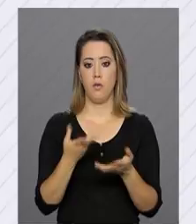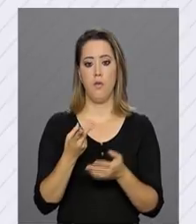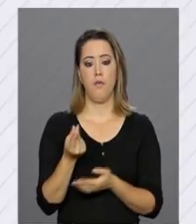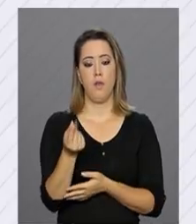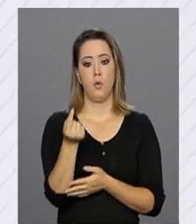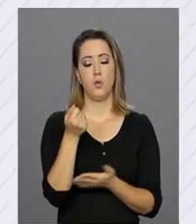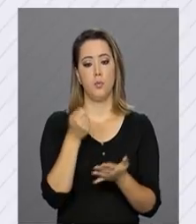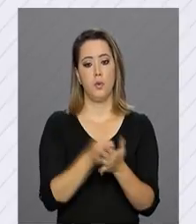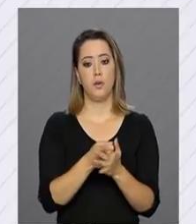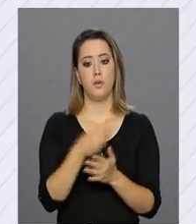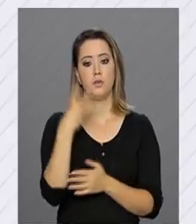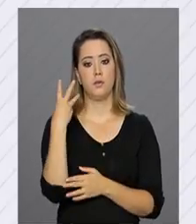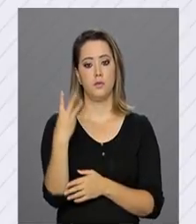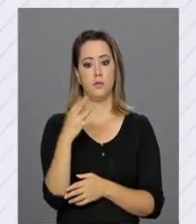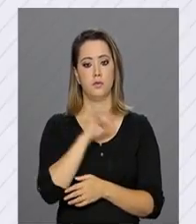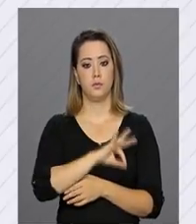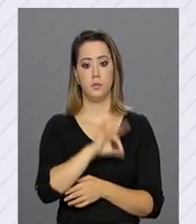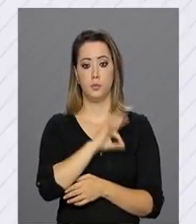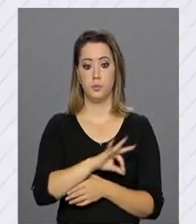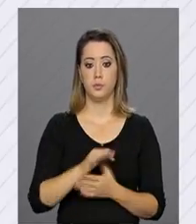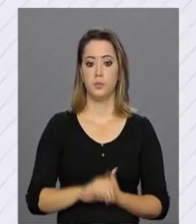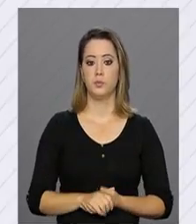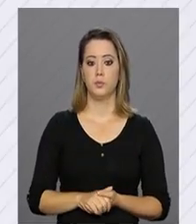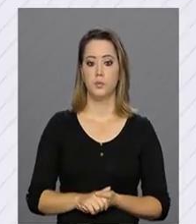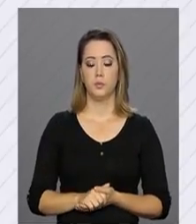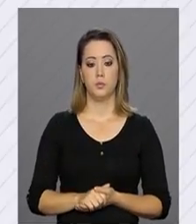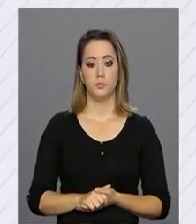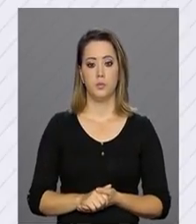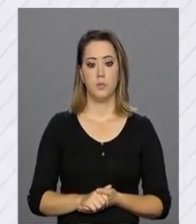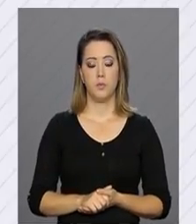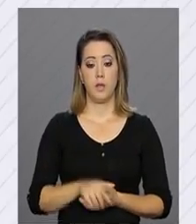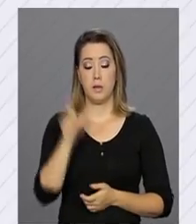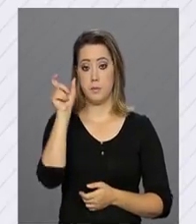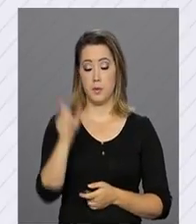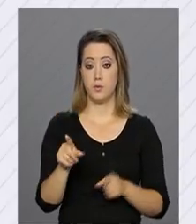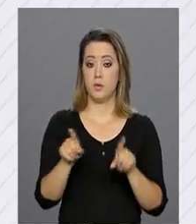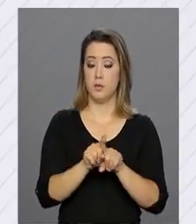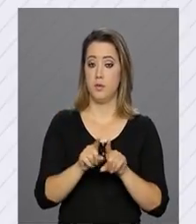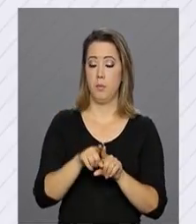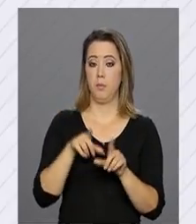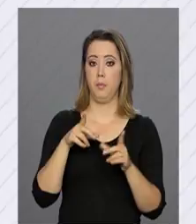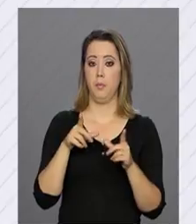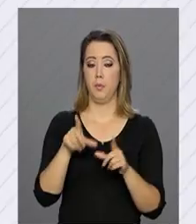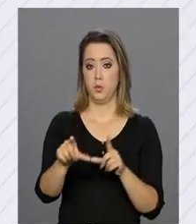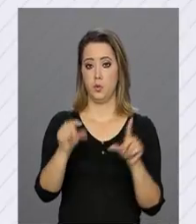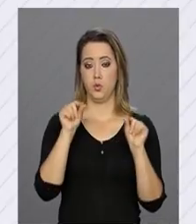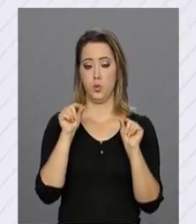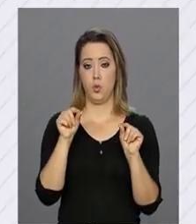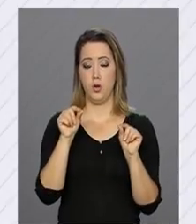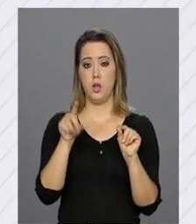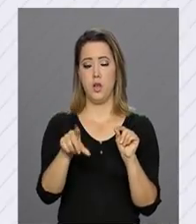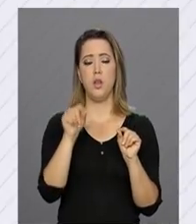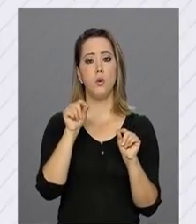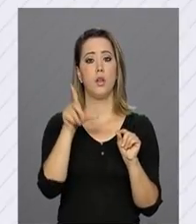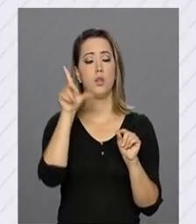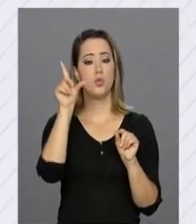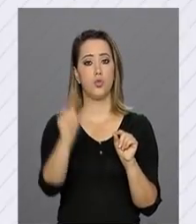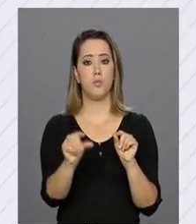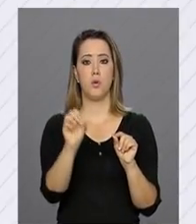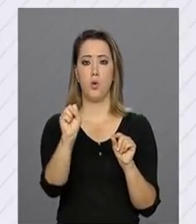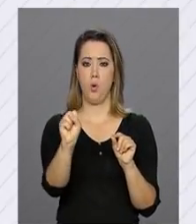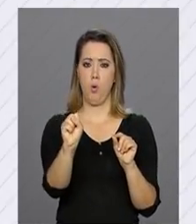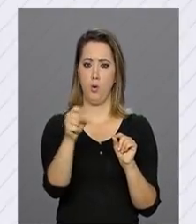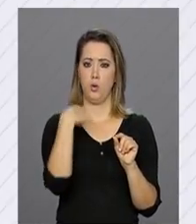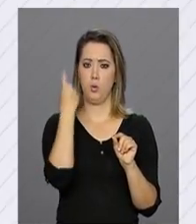bônus equivalente a três salários o servidor também pode reduzir a jornada de 8 horas